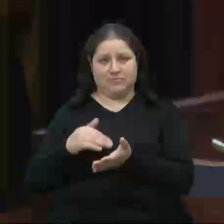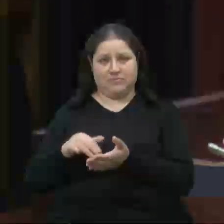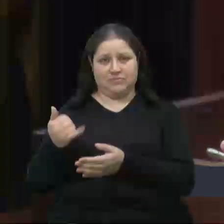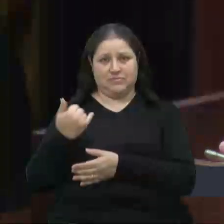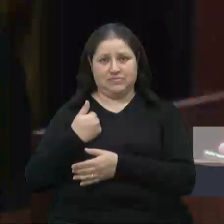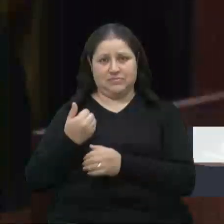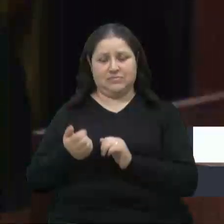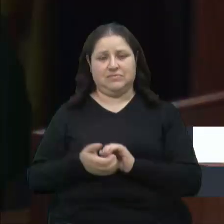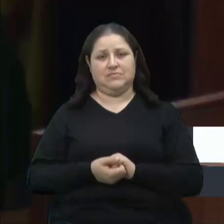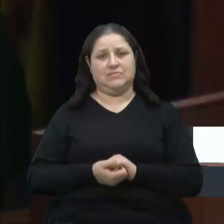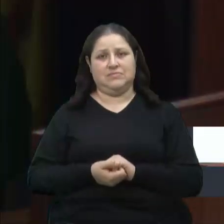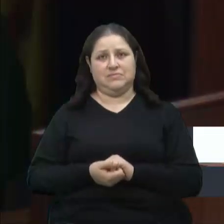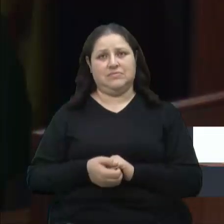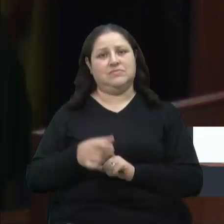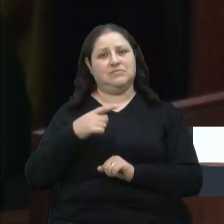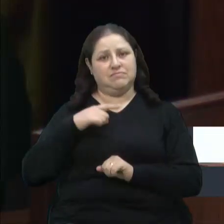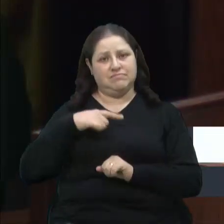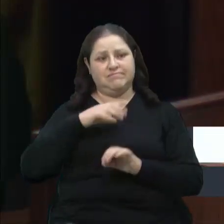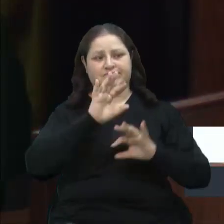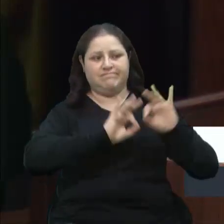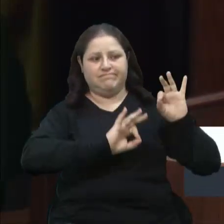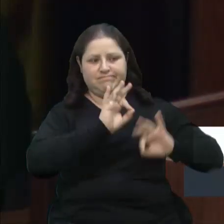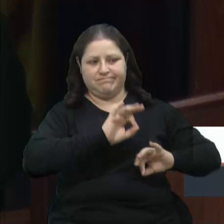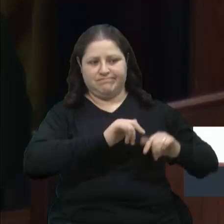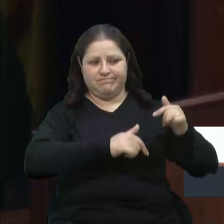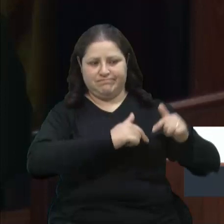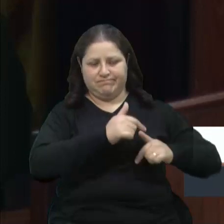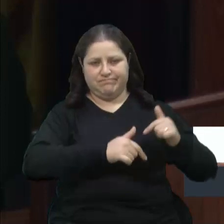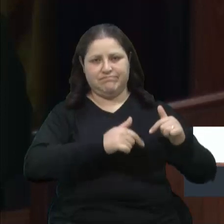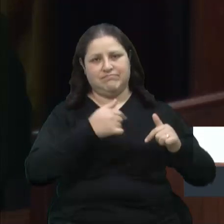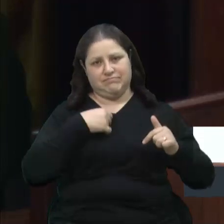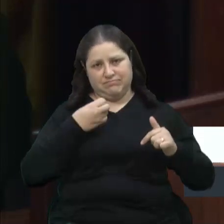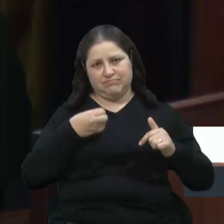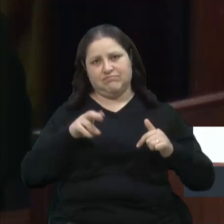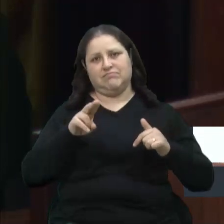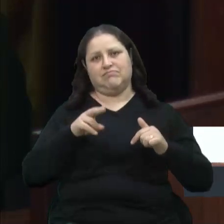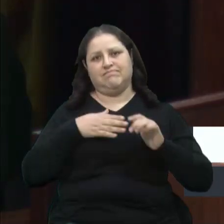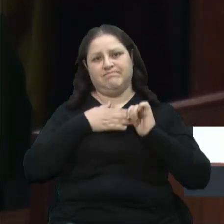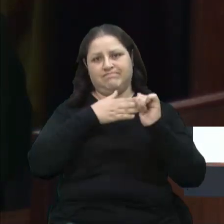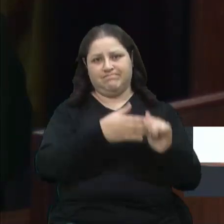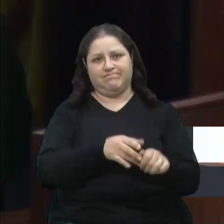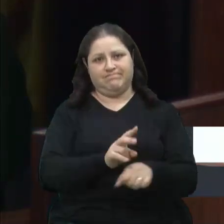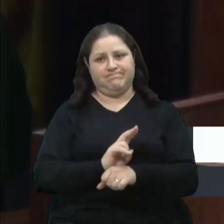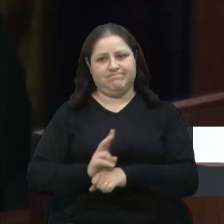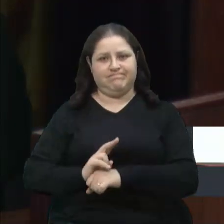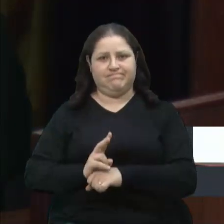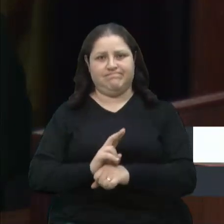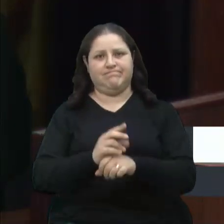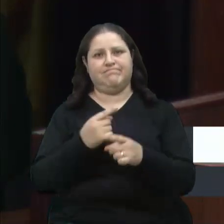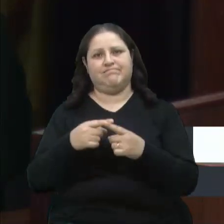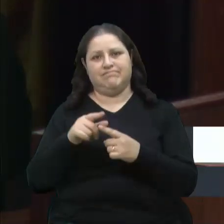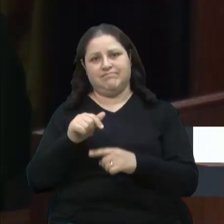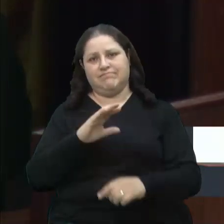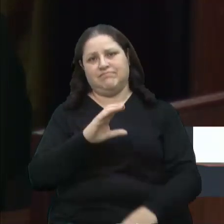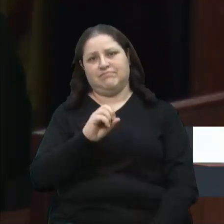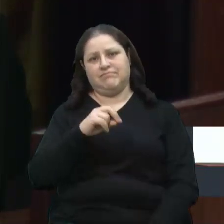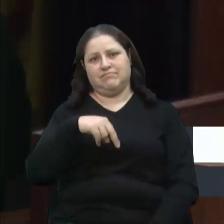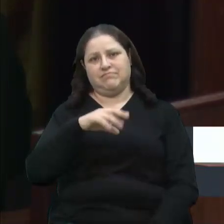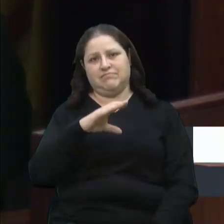que está sendo trabalhado isso. Eu vou acompanhar e fiscalizar, né, porque é uma concessão do